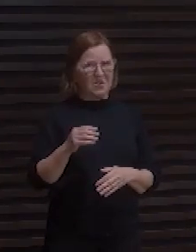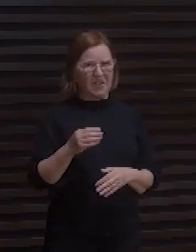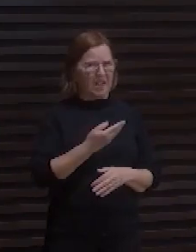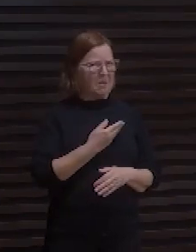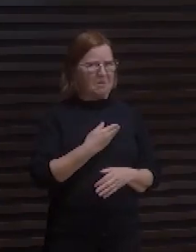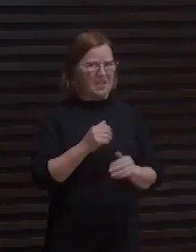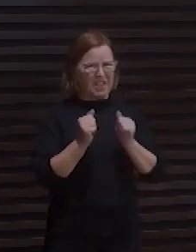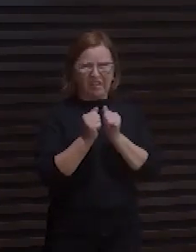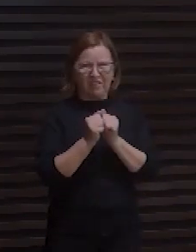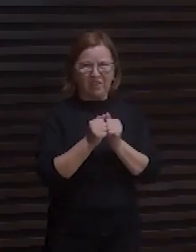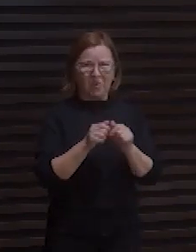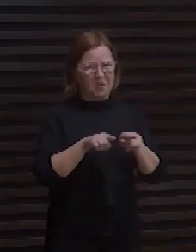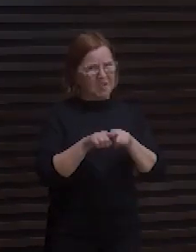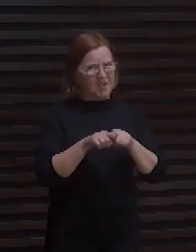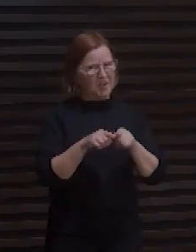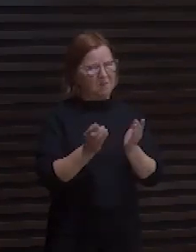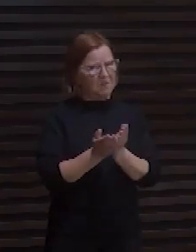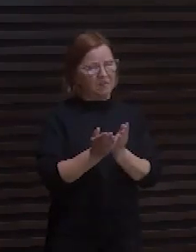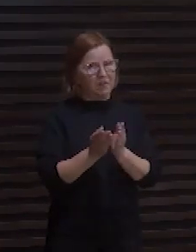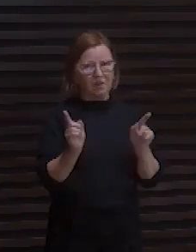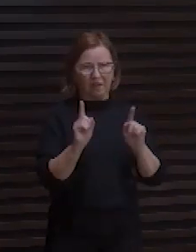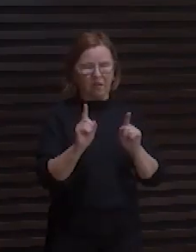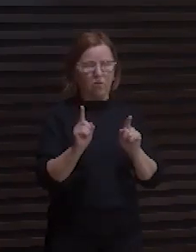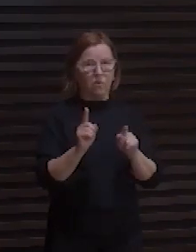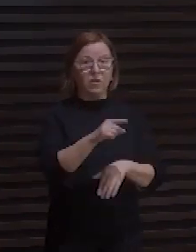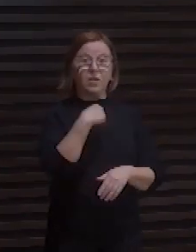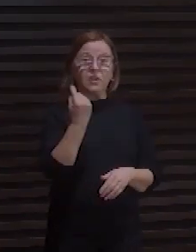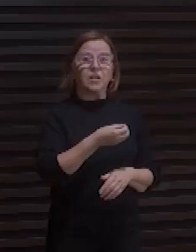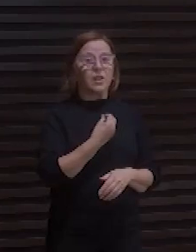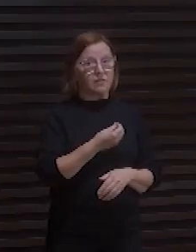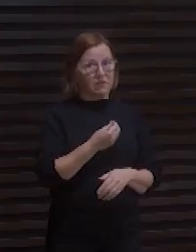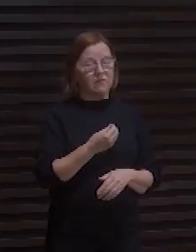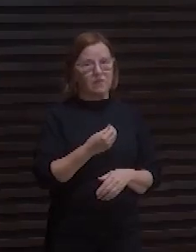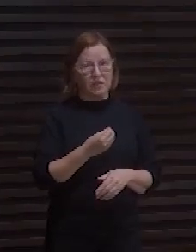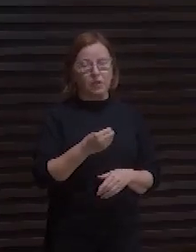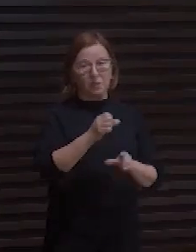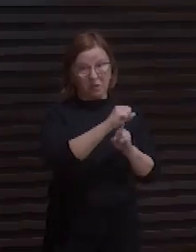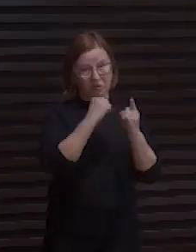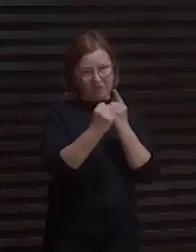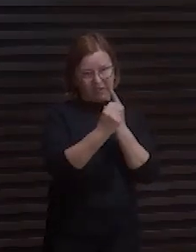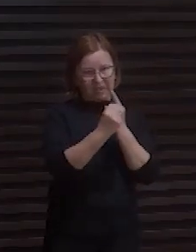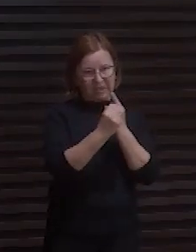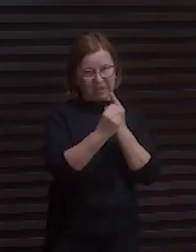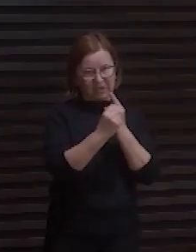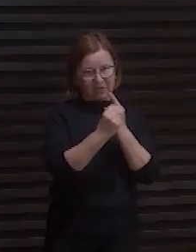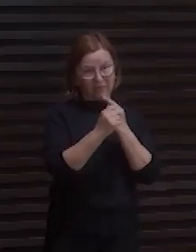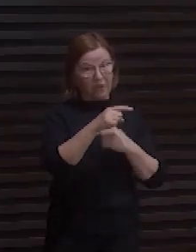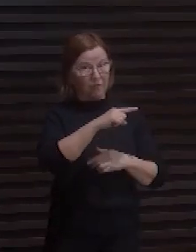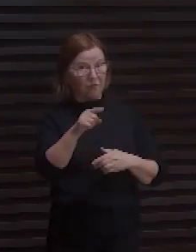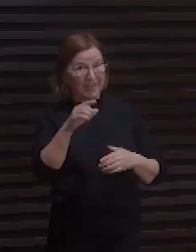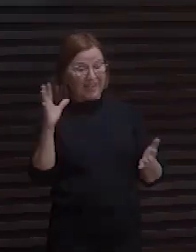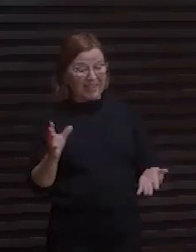Cristo. Nós vivemos em sociedade, até porque você foi salvo por Deus não